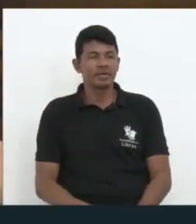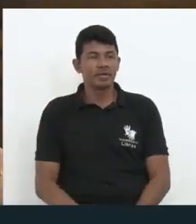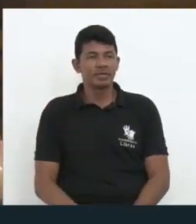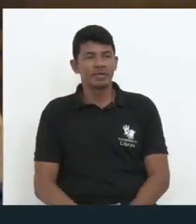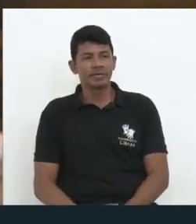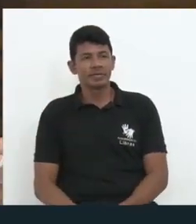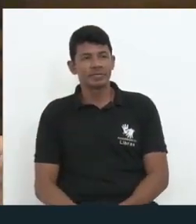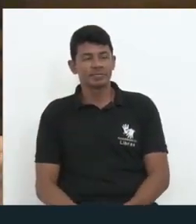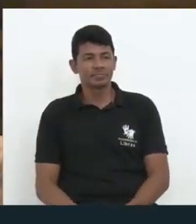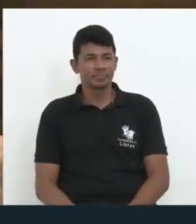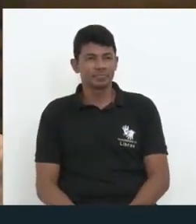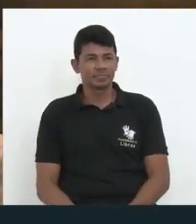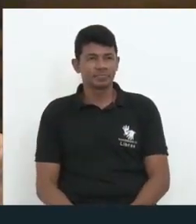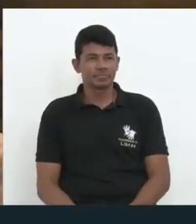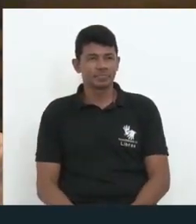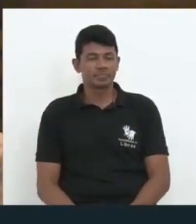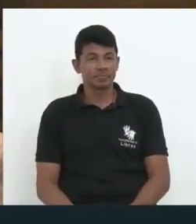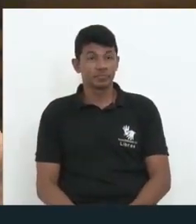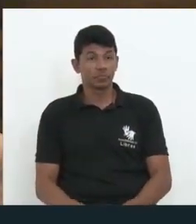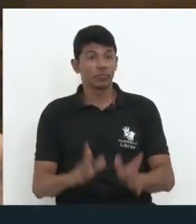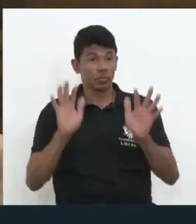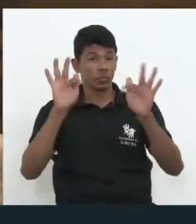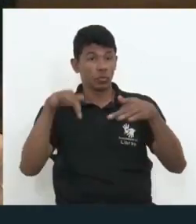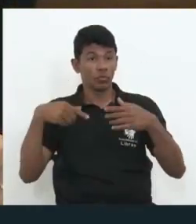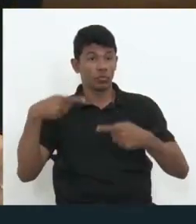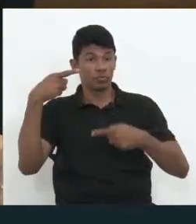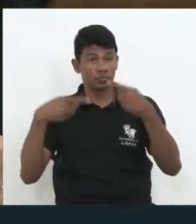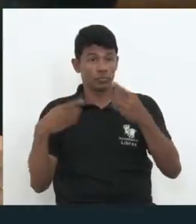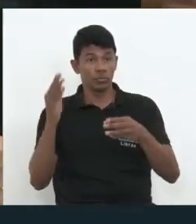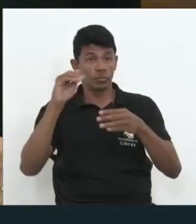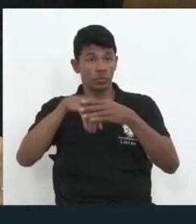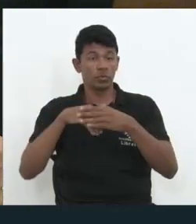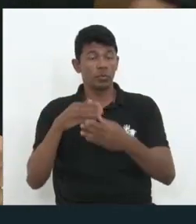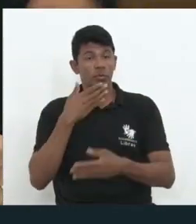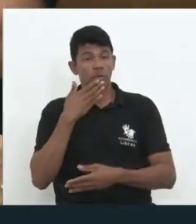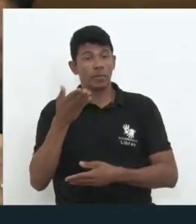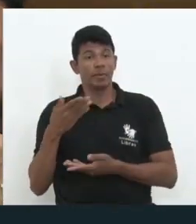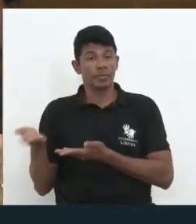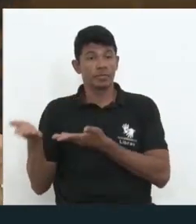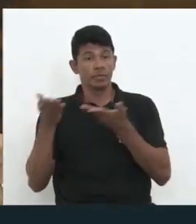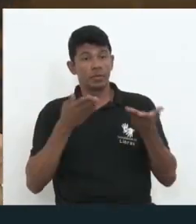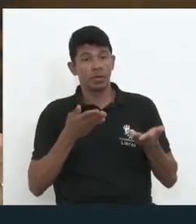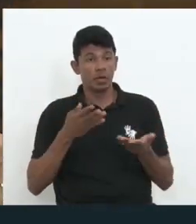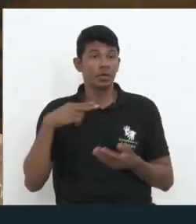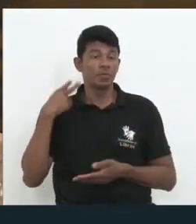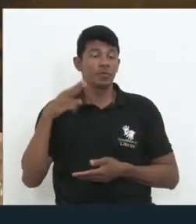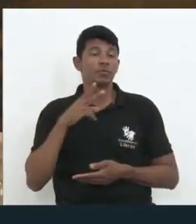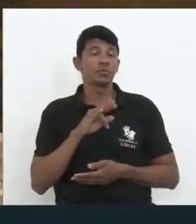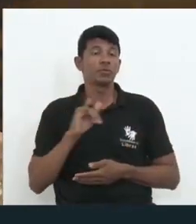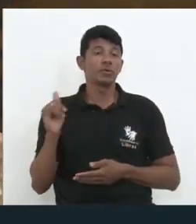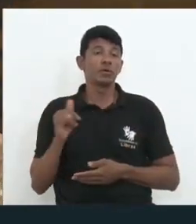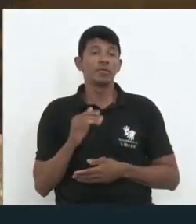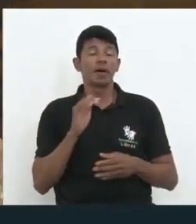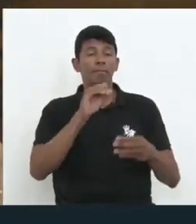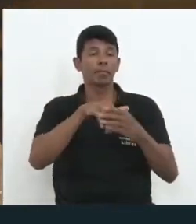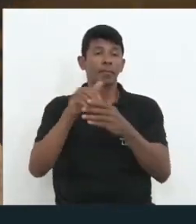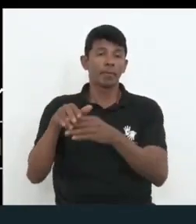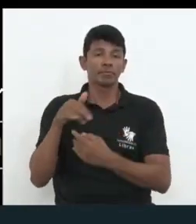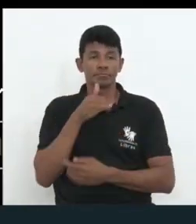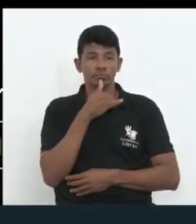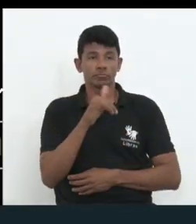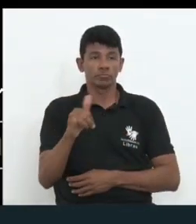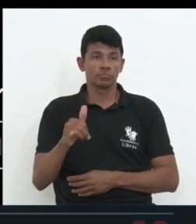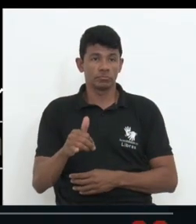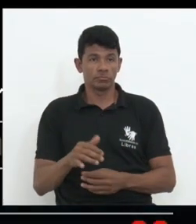Em discussão, encerrada a discussão e votação. Solicito aos senhores vereadores que utilizem os terminais para o voto eletrônico.